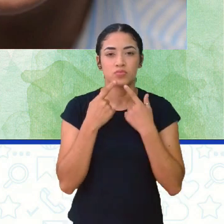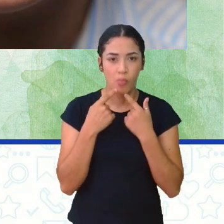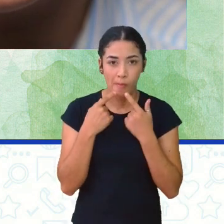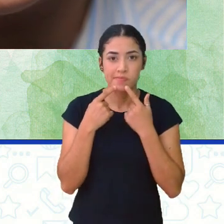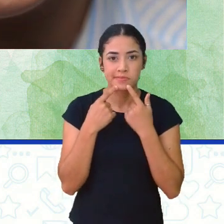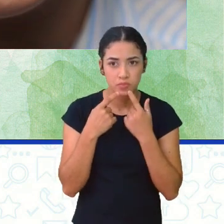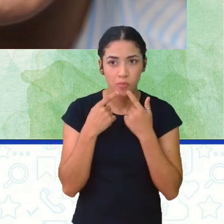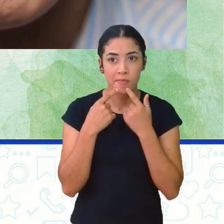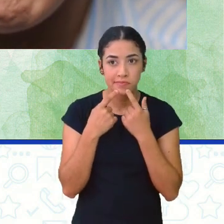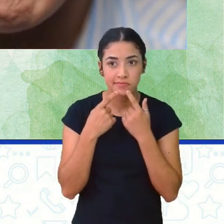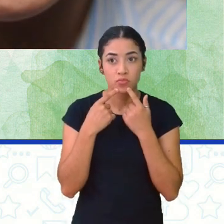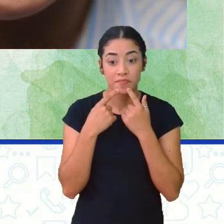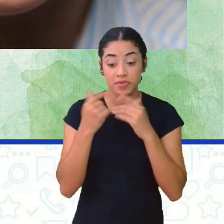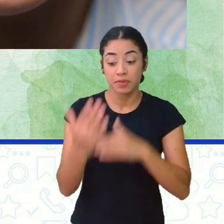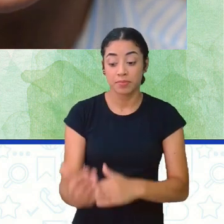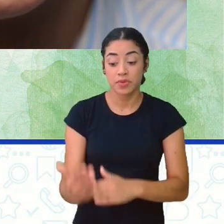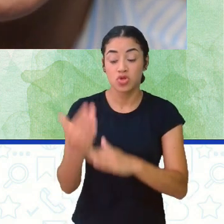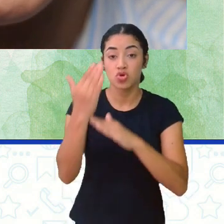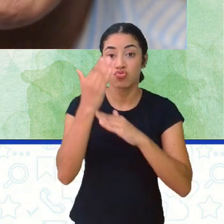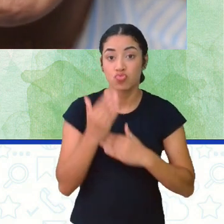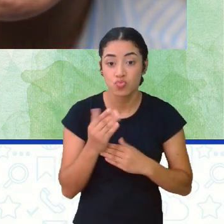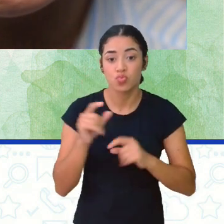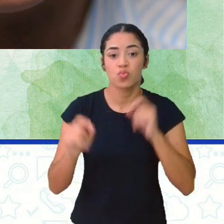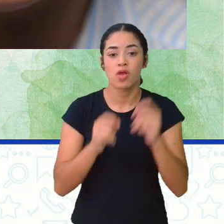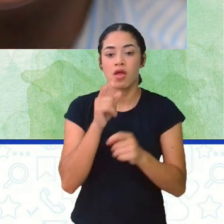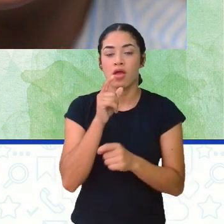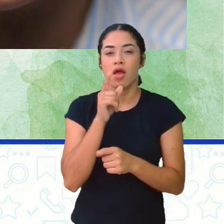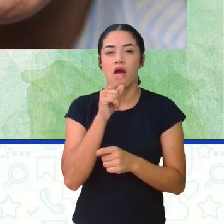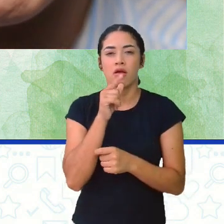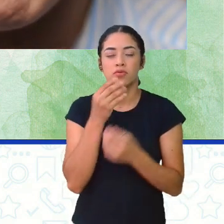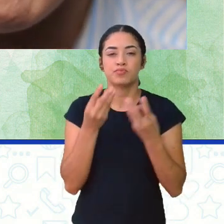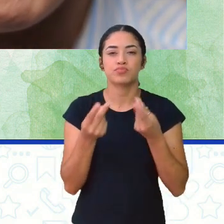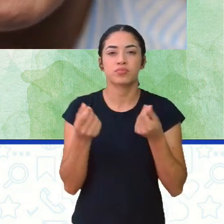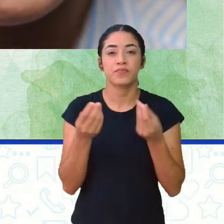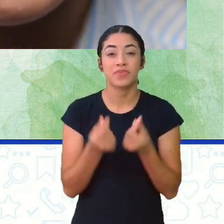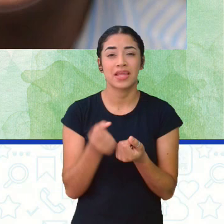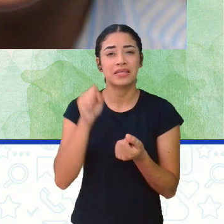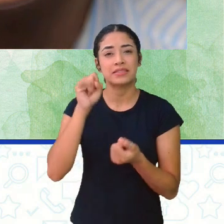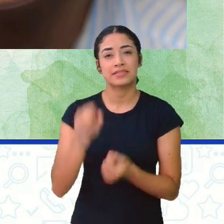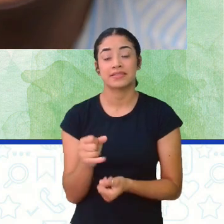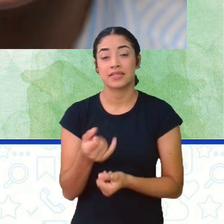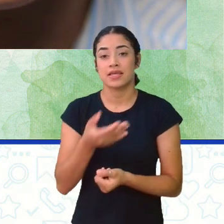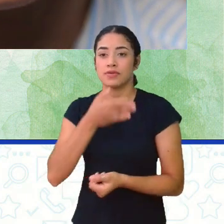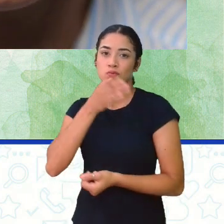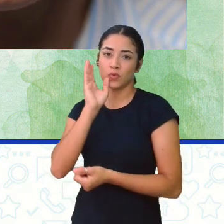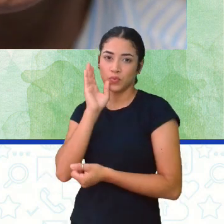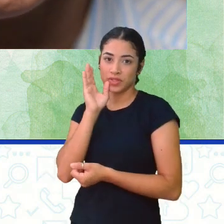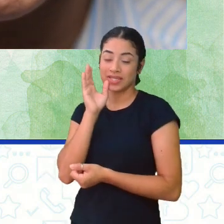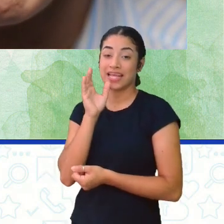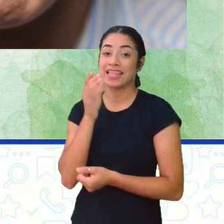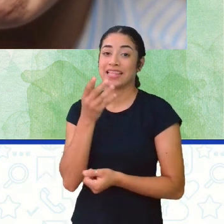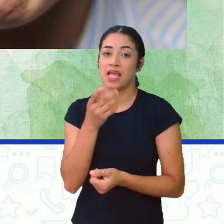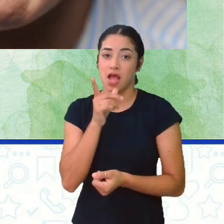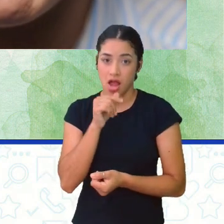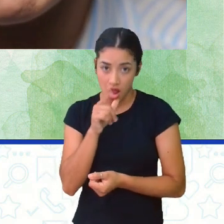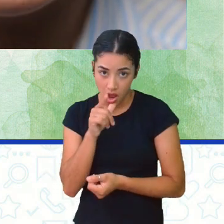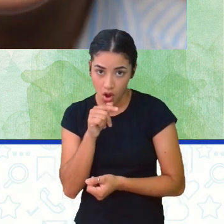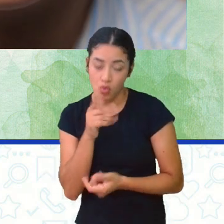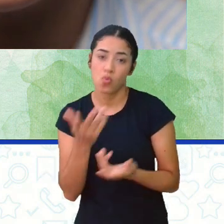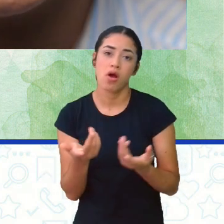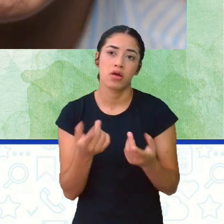umedecer o alimento. Mas, professor, e quando o alimento for líquido? Quando for líquido, aí as glândulas salivares também vão liberar,